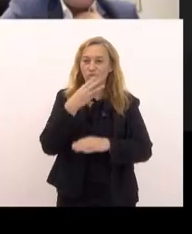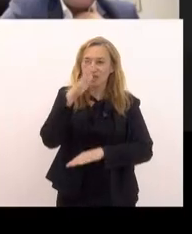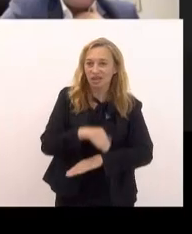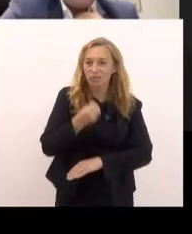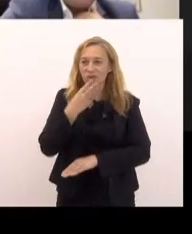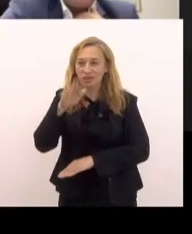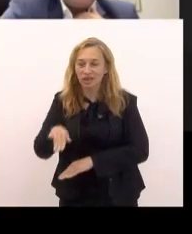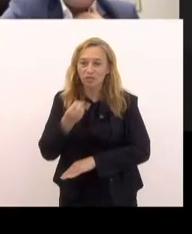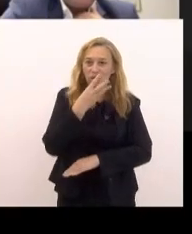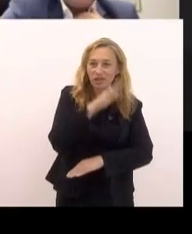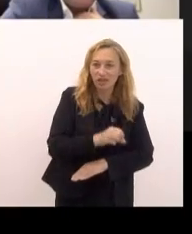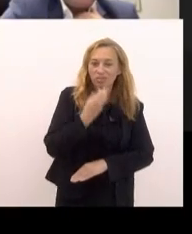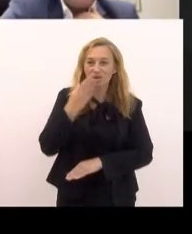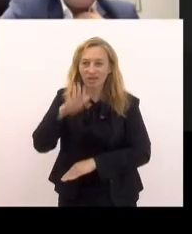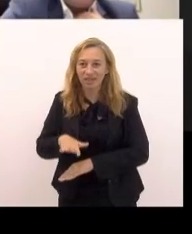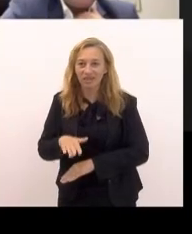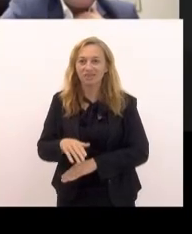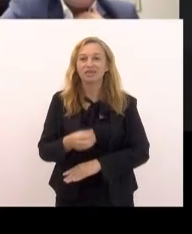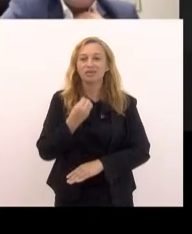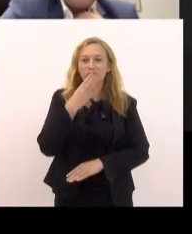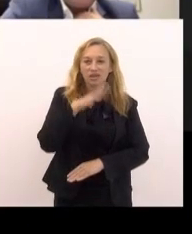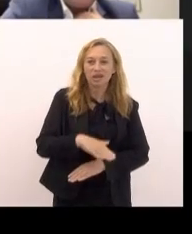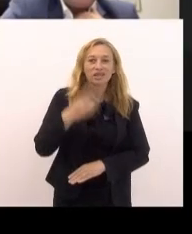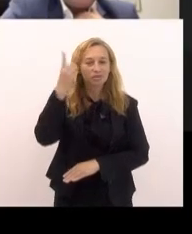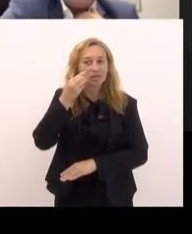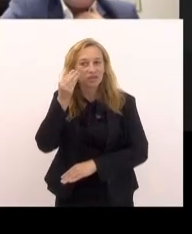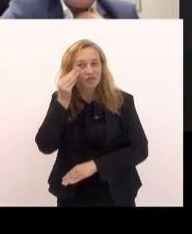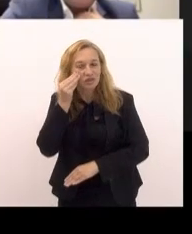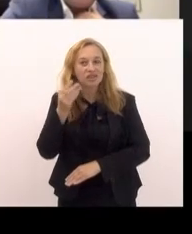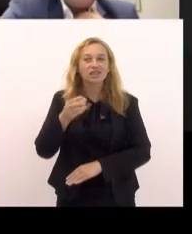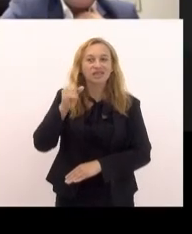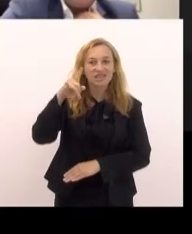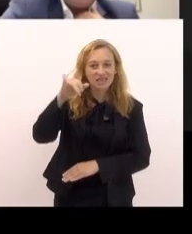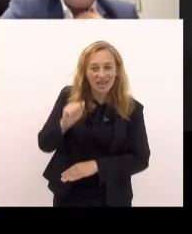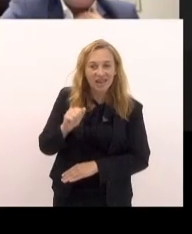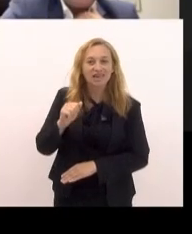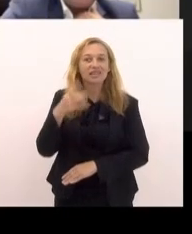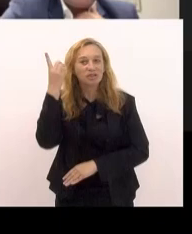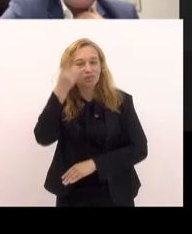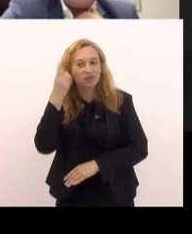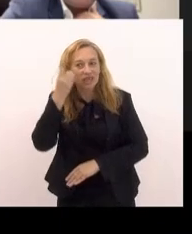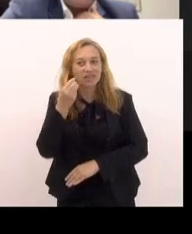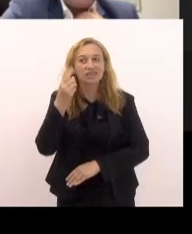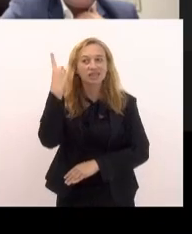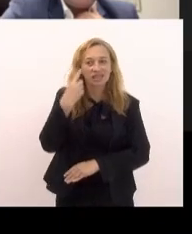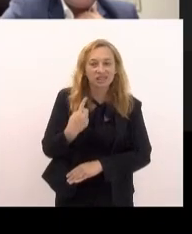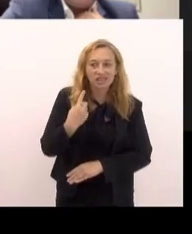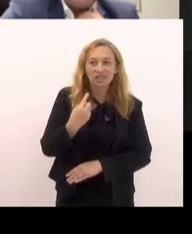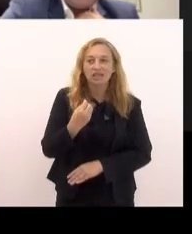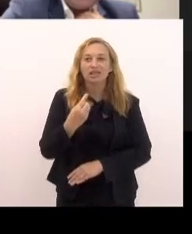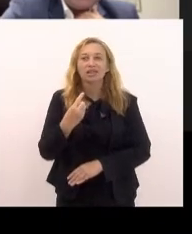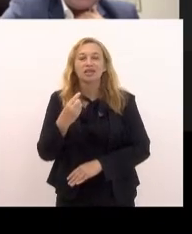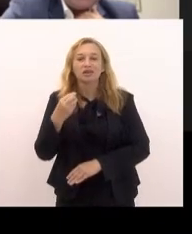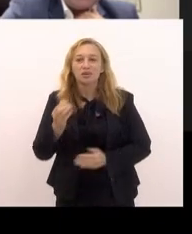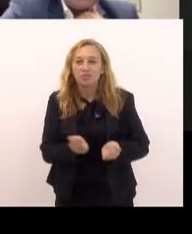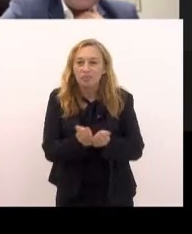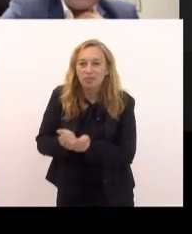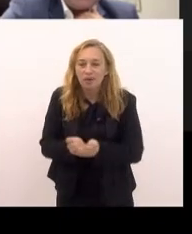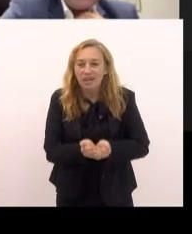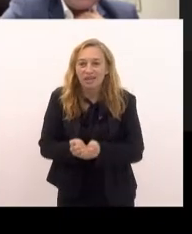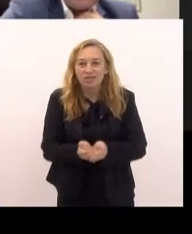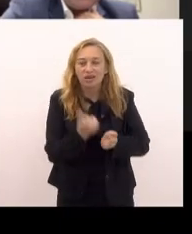tarde. Boa tarde, presidente. Boa tarde, deputada Mônica, deputada Célia, deputada Dani. Deputado Bebeto,